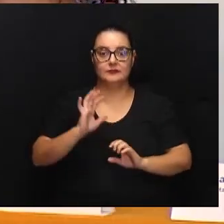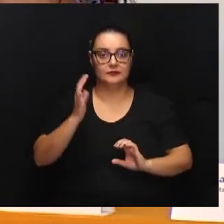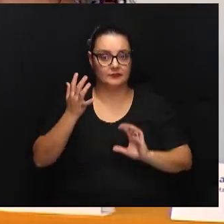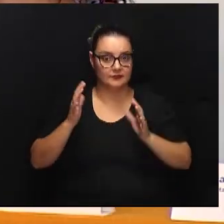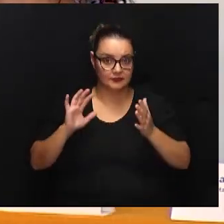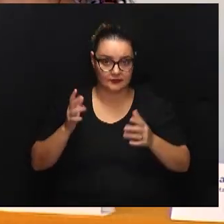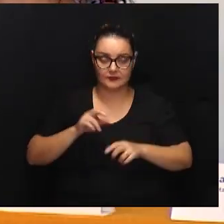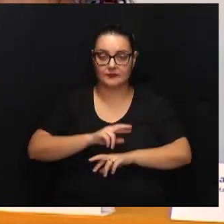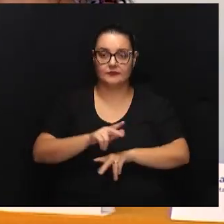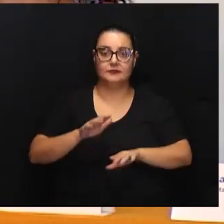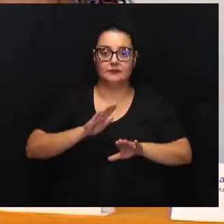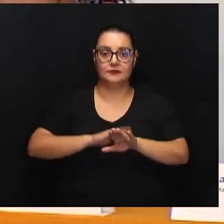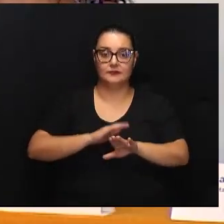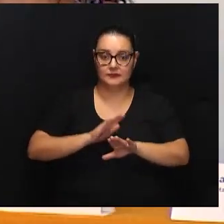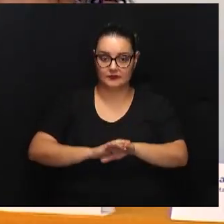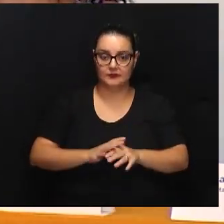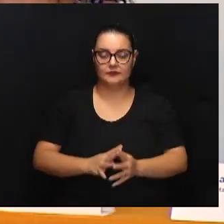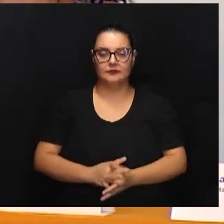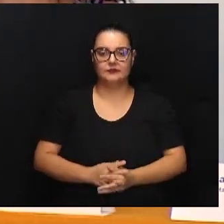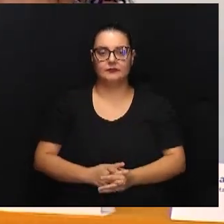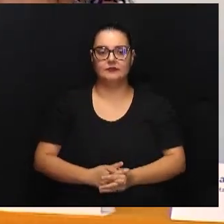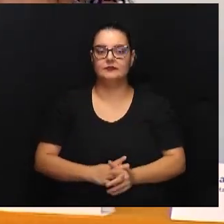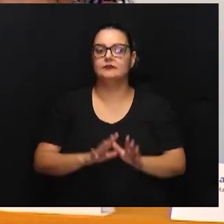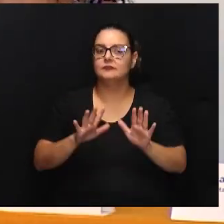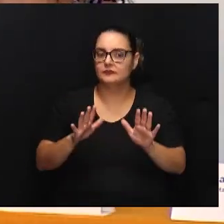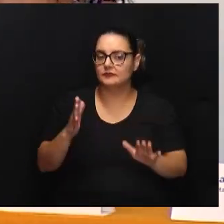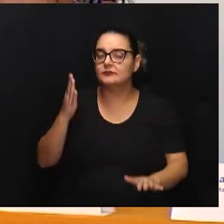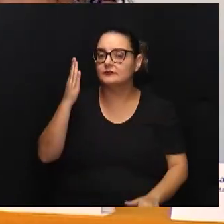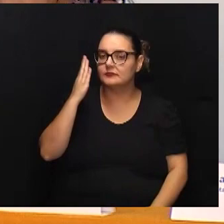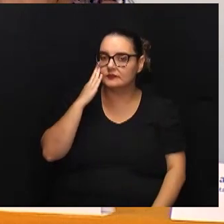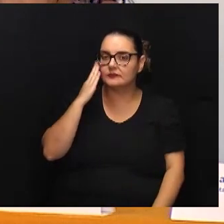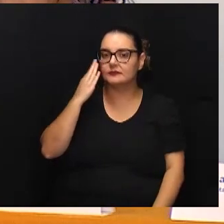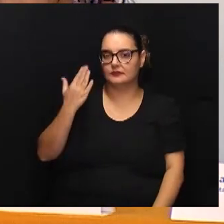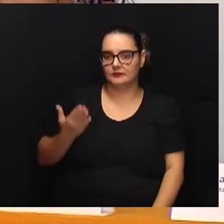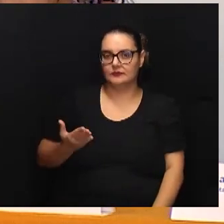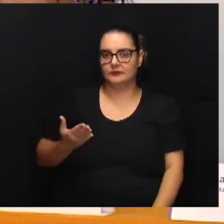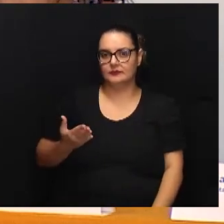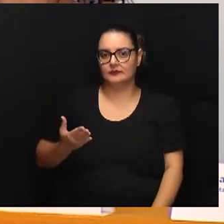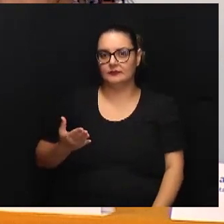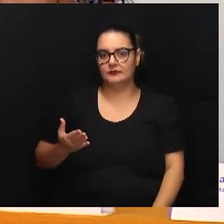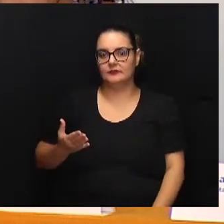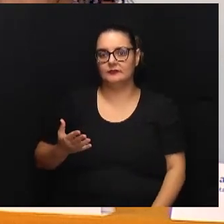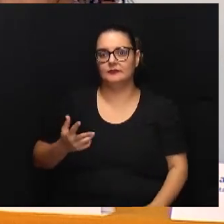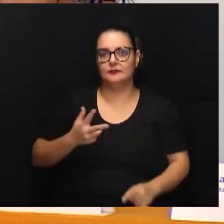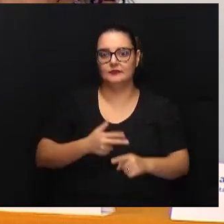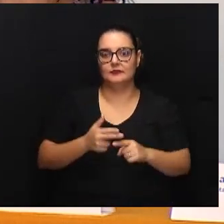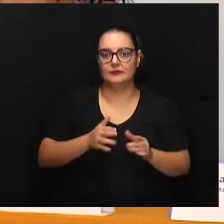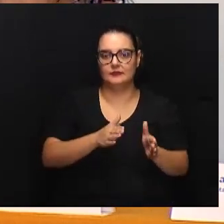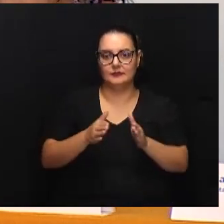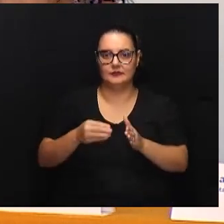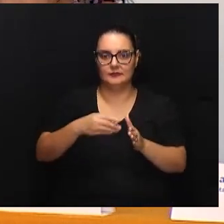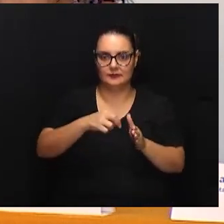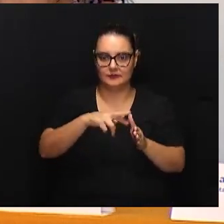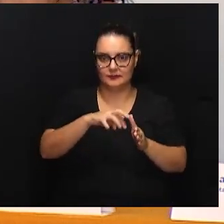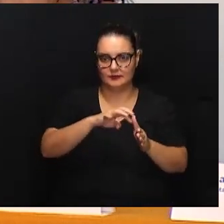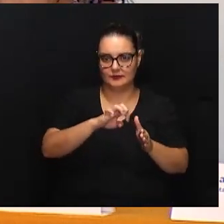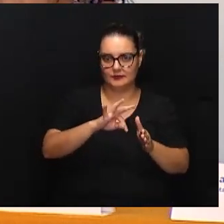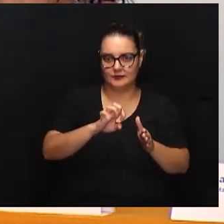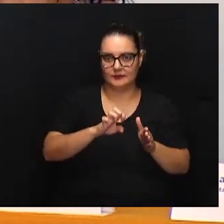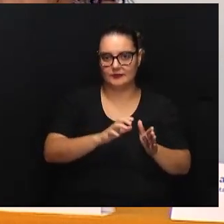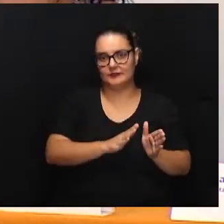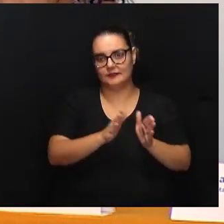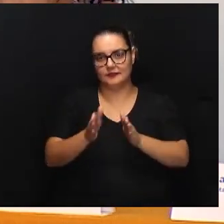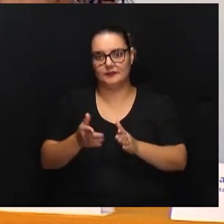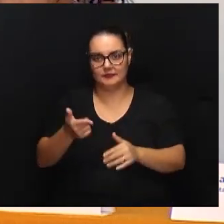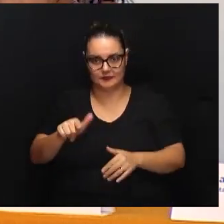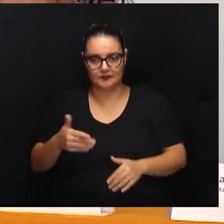muitas ações acontecendo, muitas atividades. Mas entender, né? Vamos pegar um pouco do recorte da